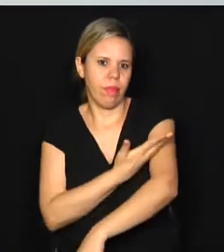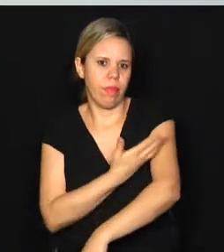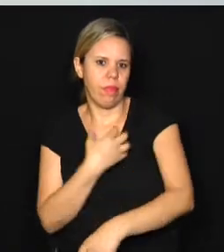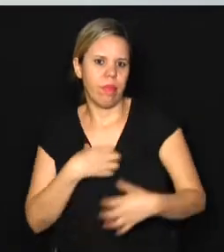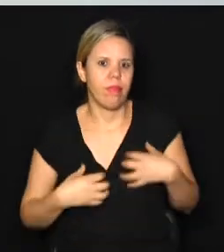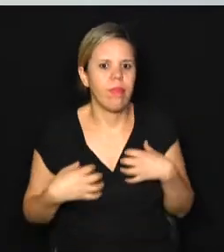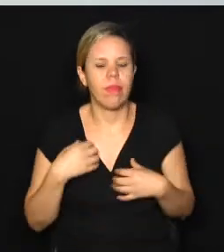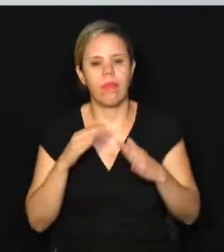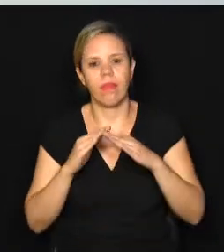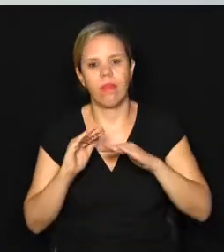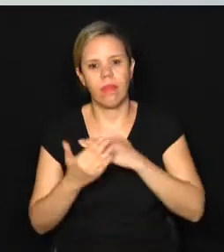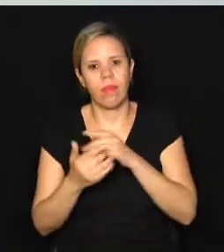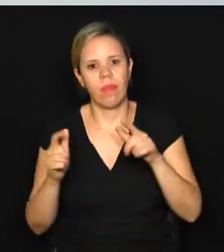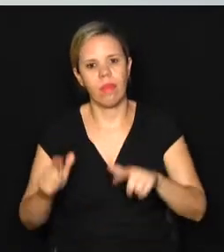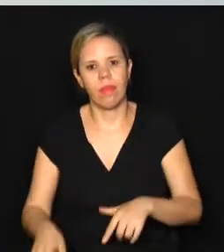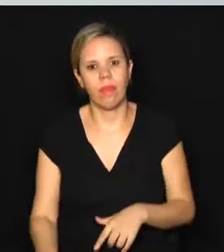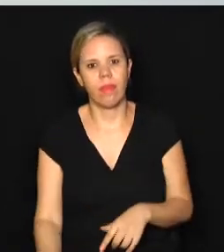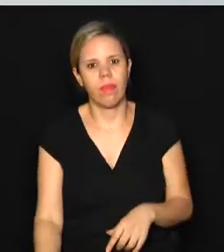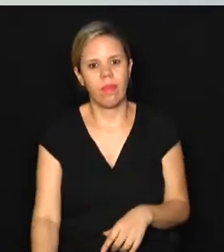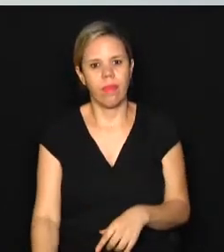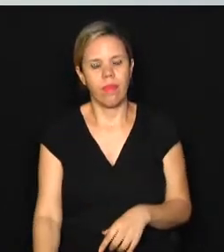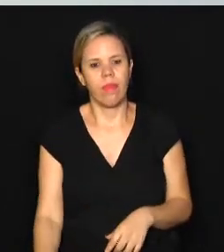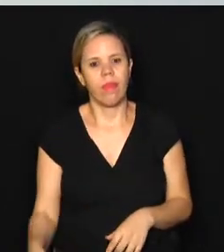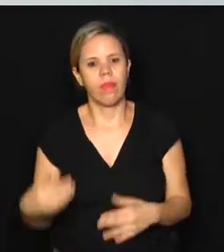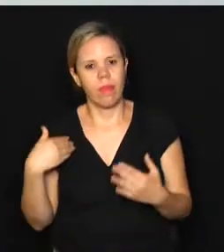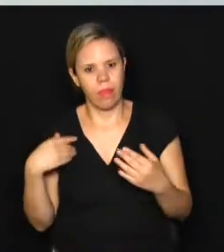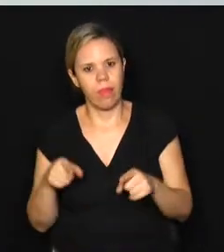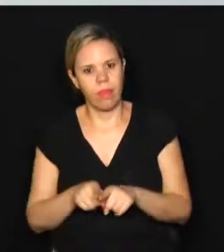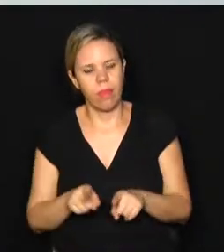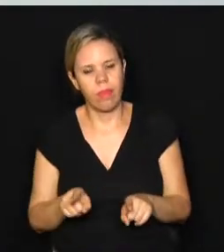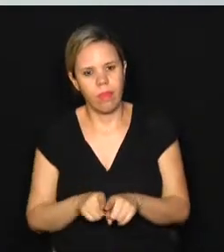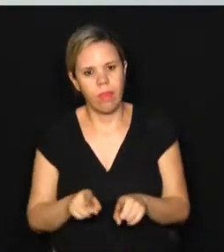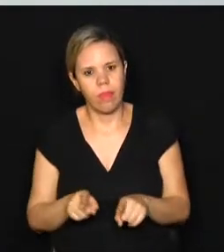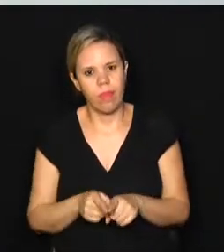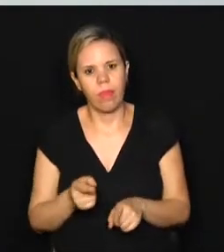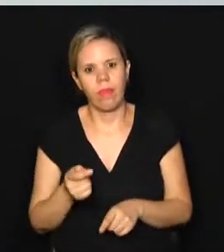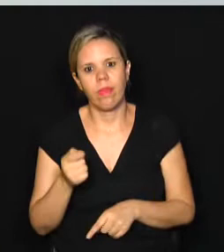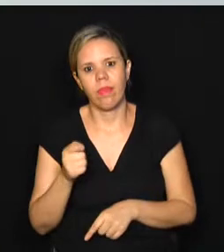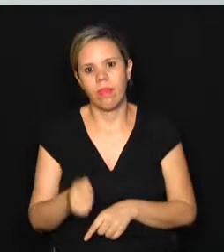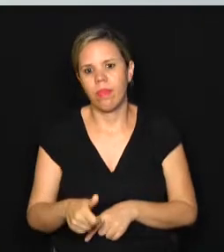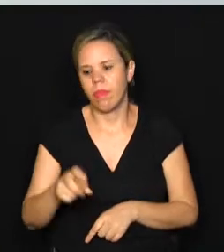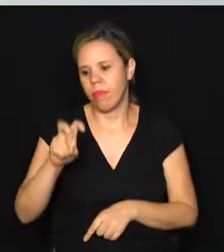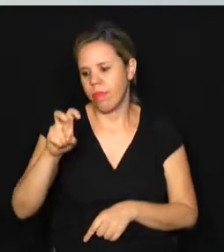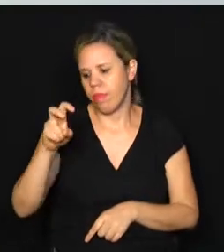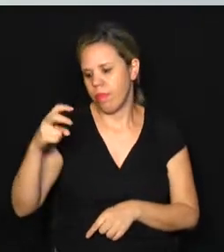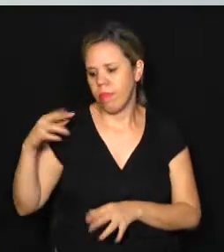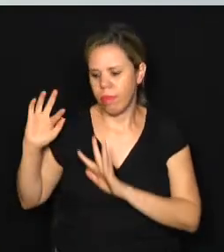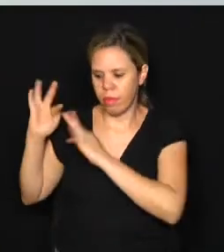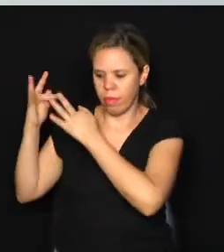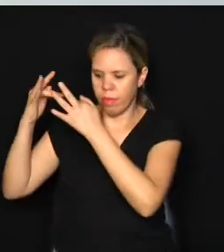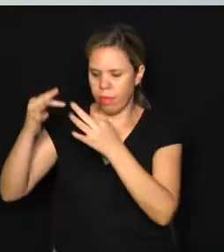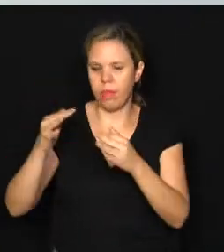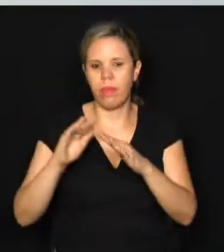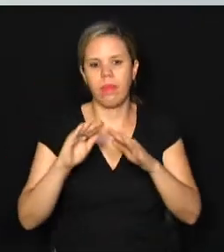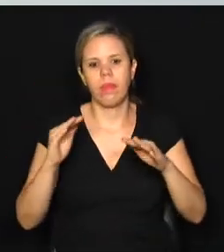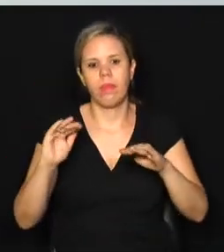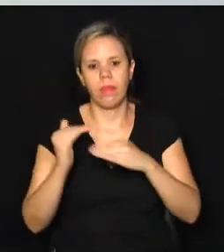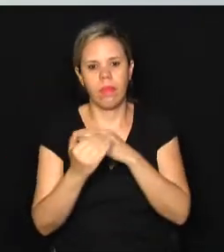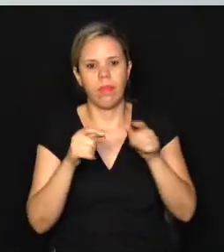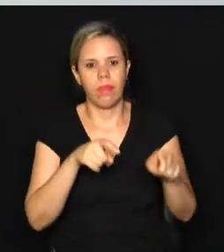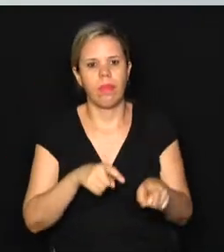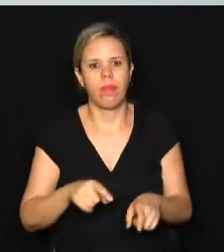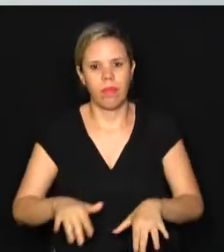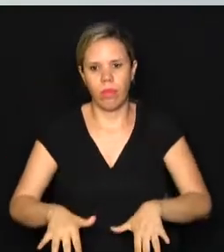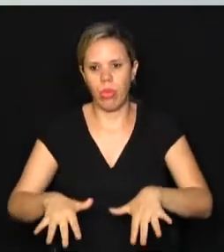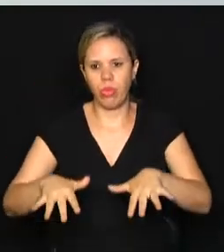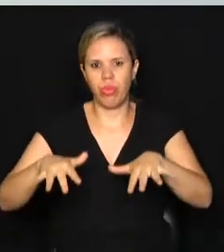gente é morador do lugar, né? Eu sou também quase a 5ª geração nessas terras aqui da Santa Inês, né? Desde pequeno